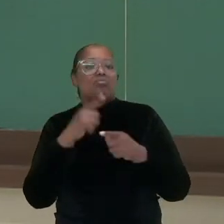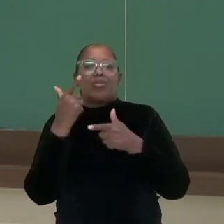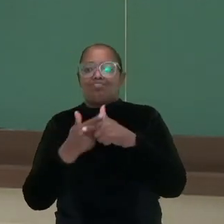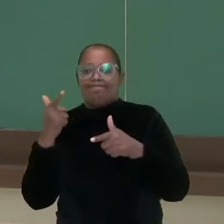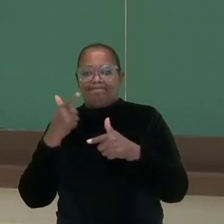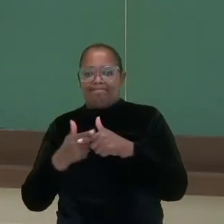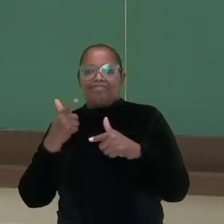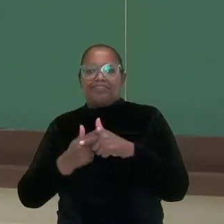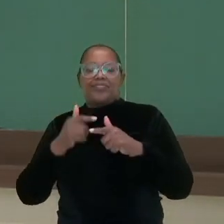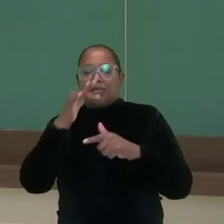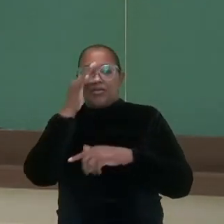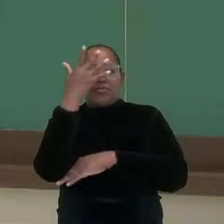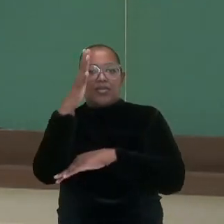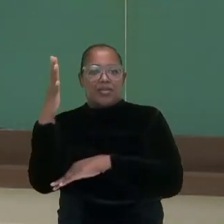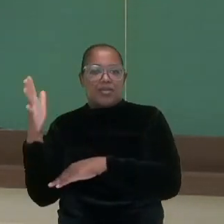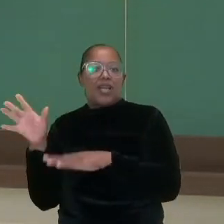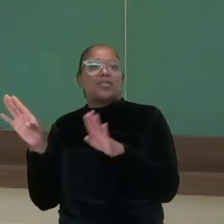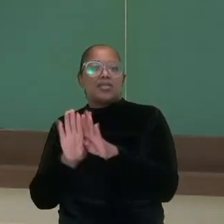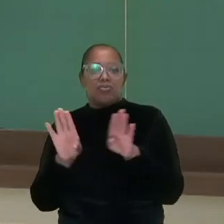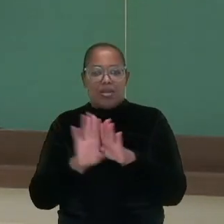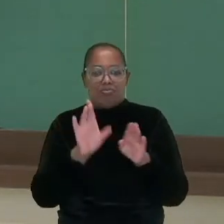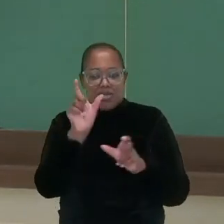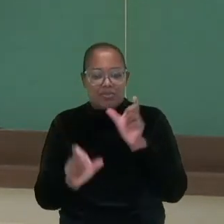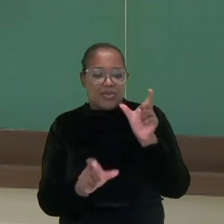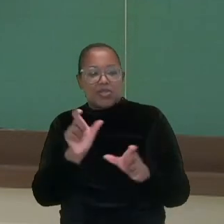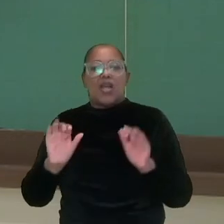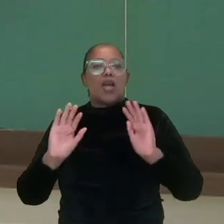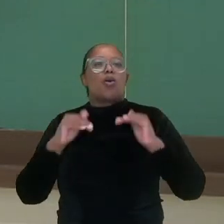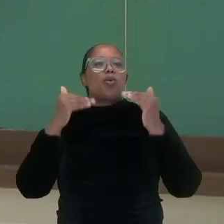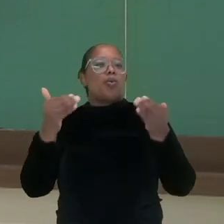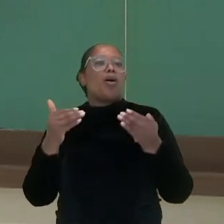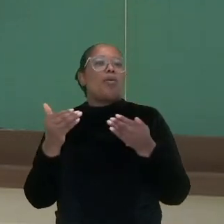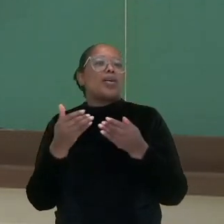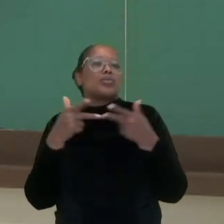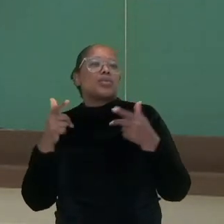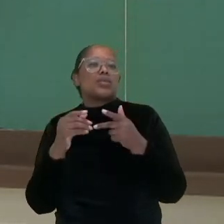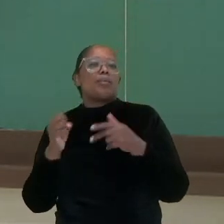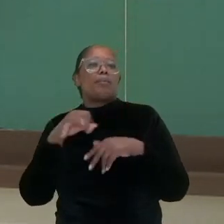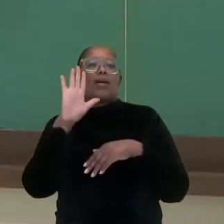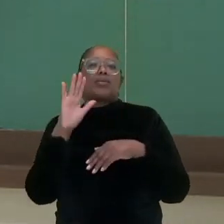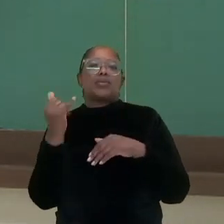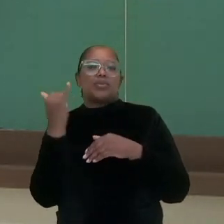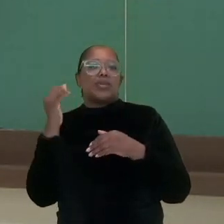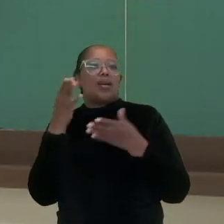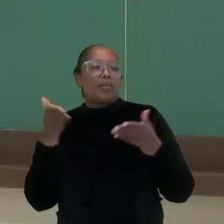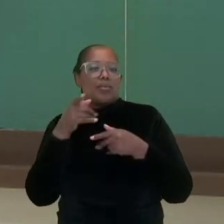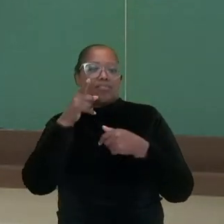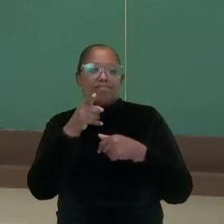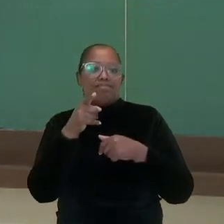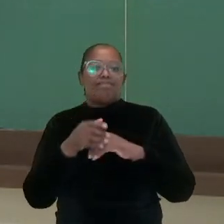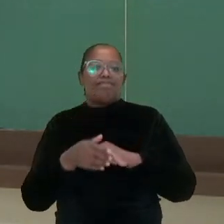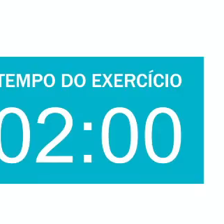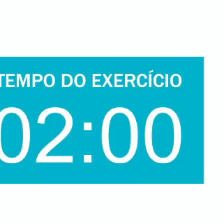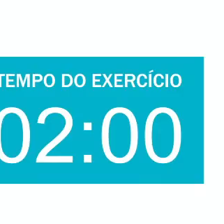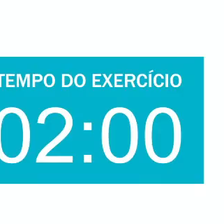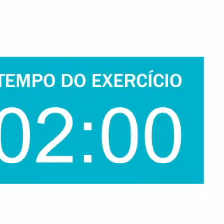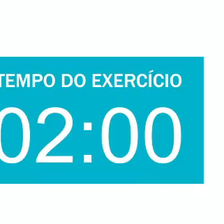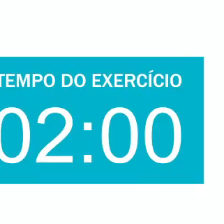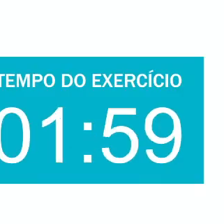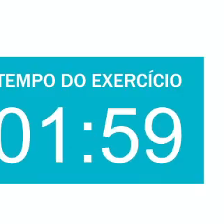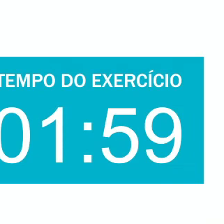ficarem cobertas pelo esse aumento na quantidade aí de água nas cidades do litoral. Menor quantidade de